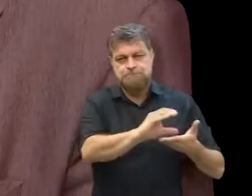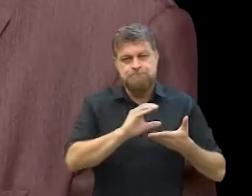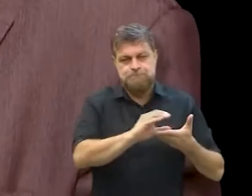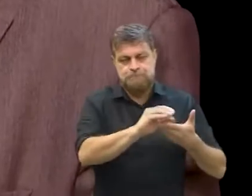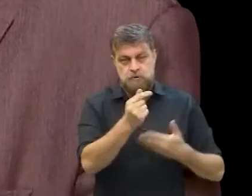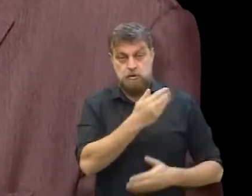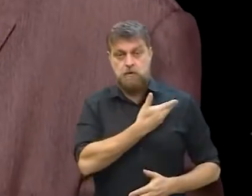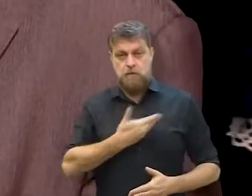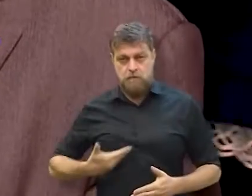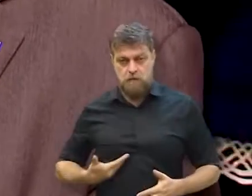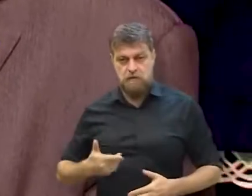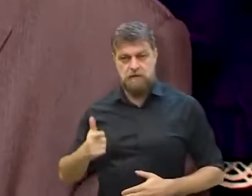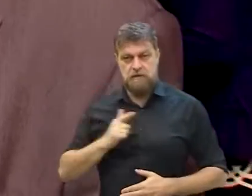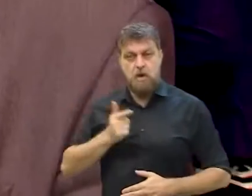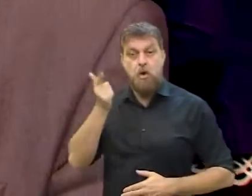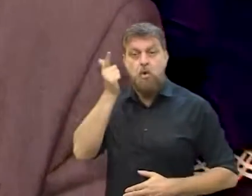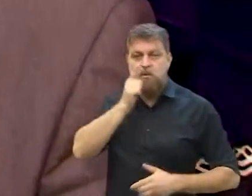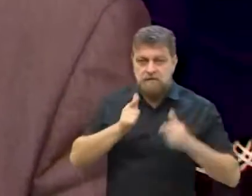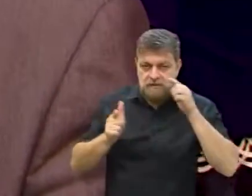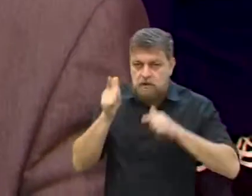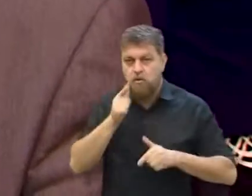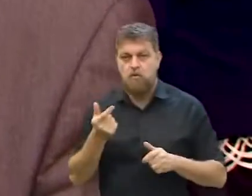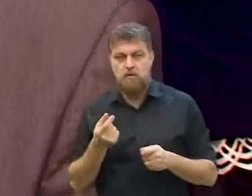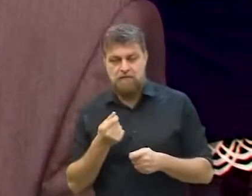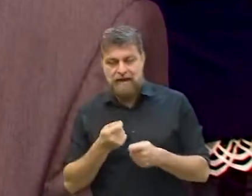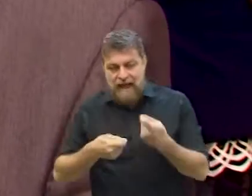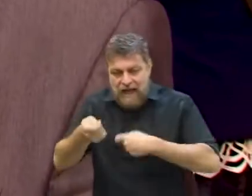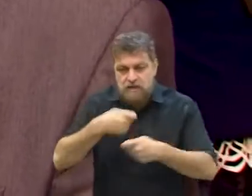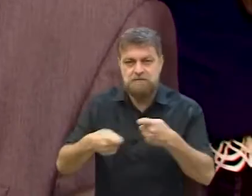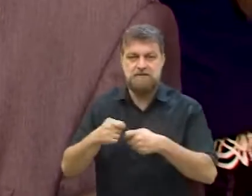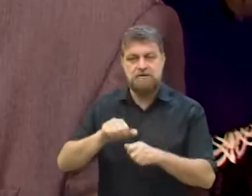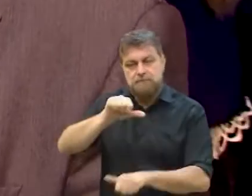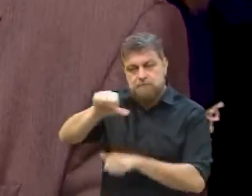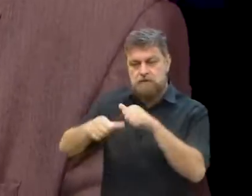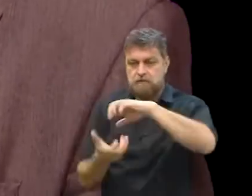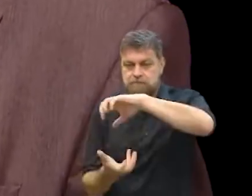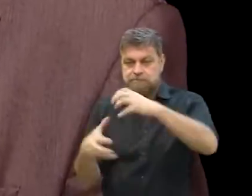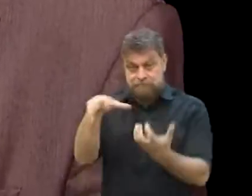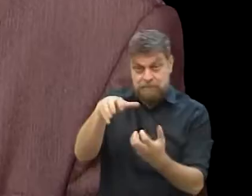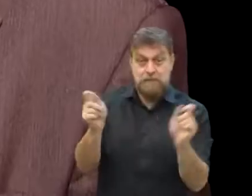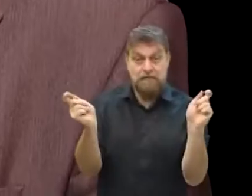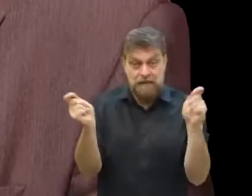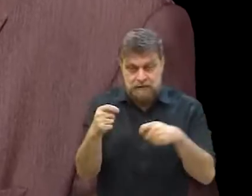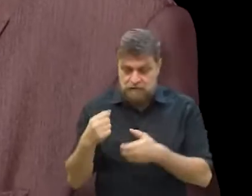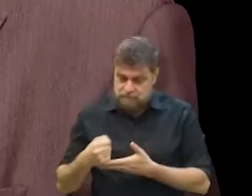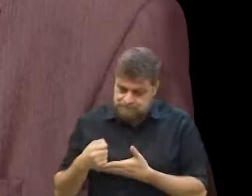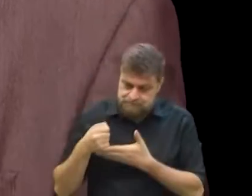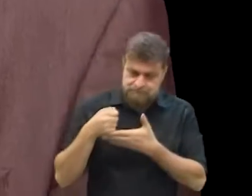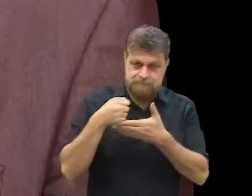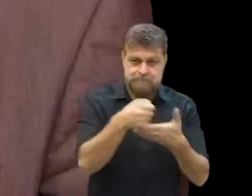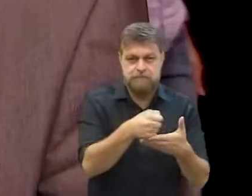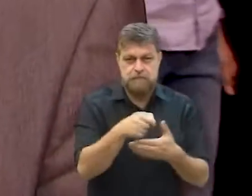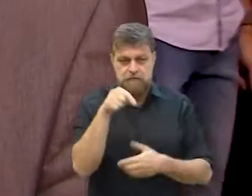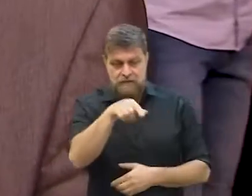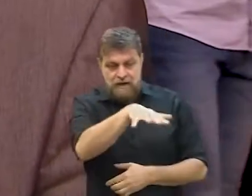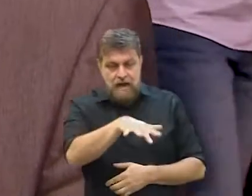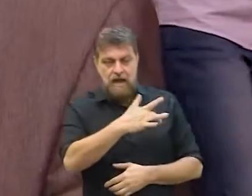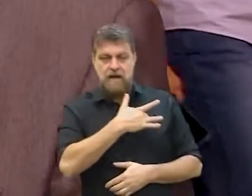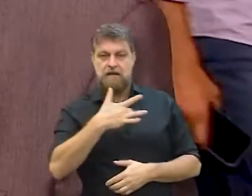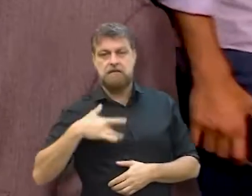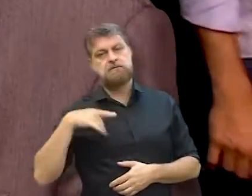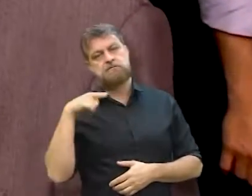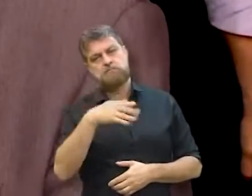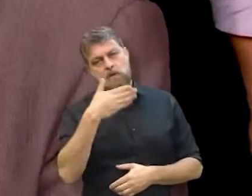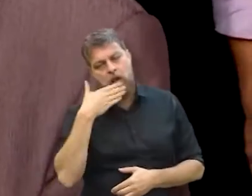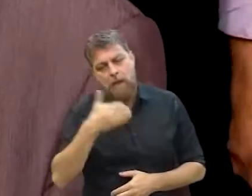recursos. Recursos esses que foram obtidos através da reforma administrativa, que poderão garantir para